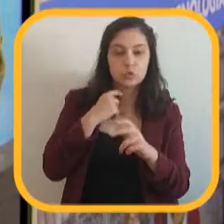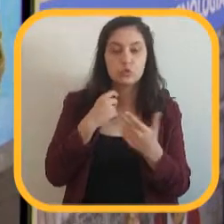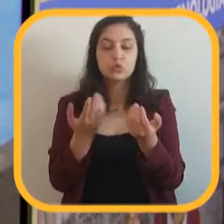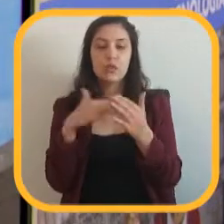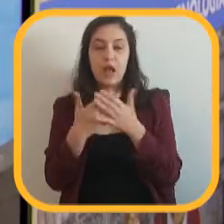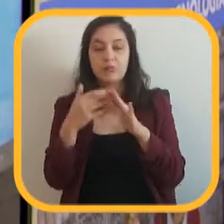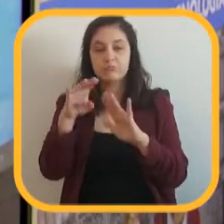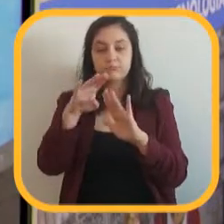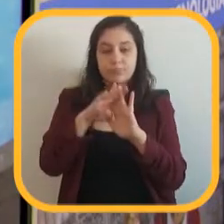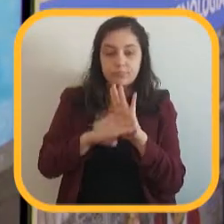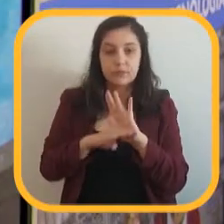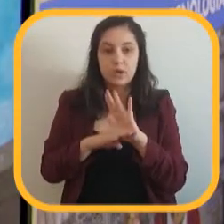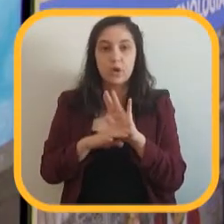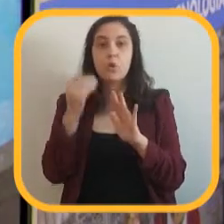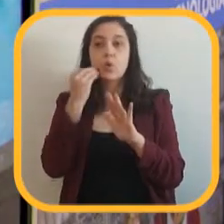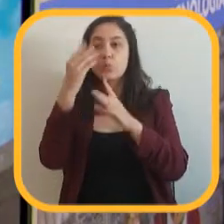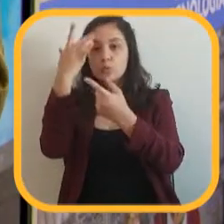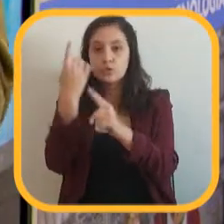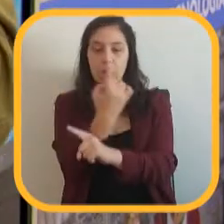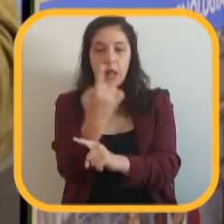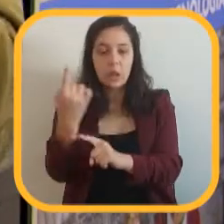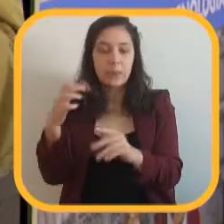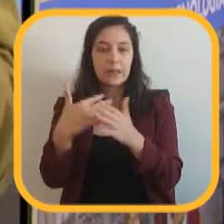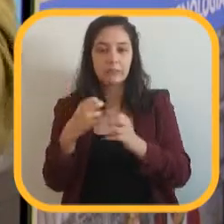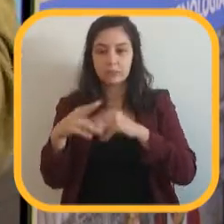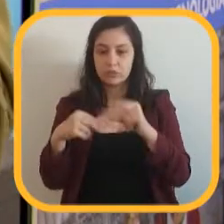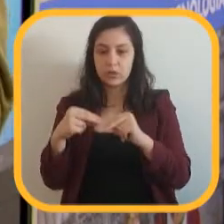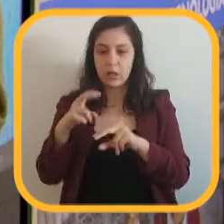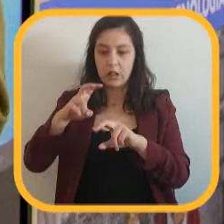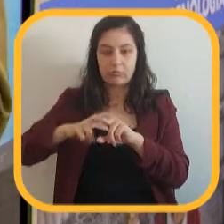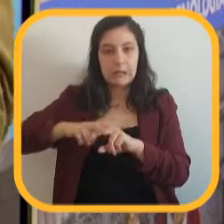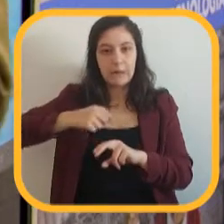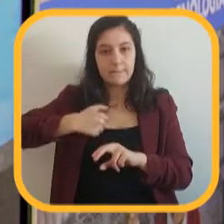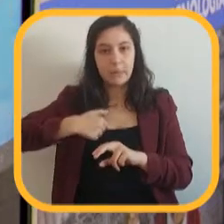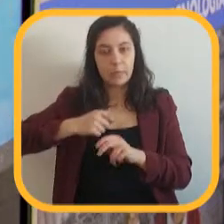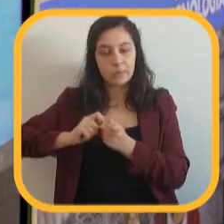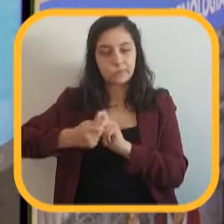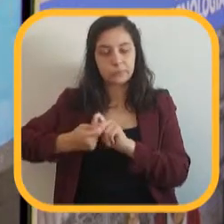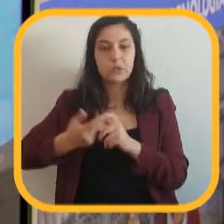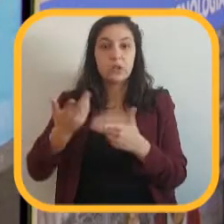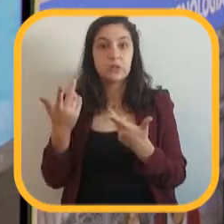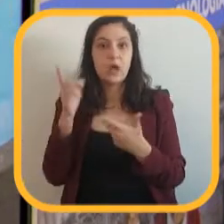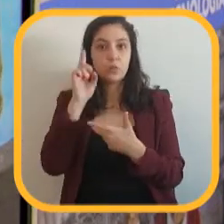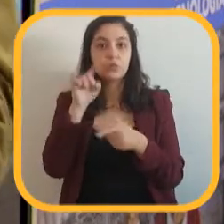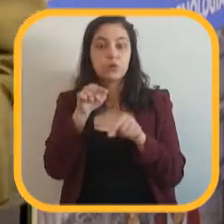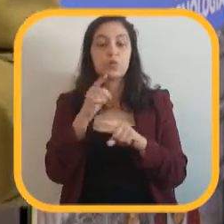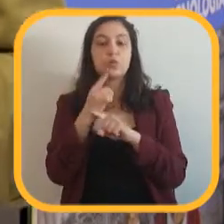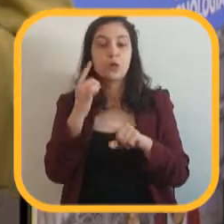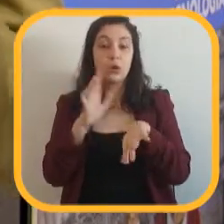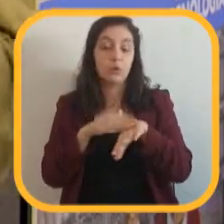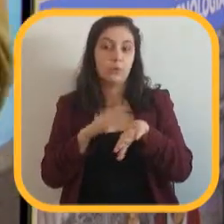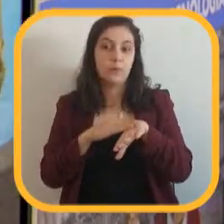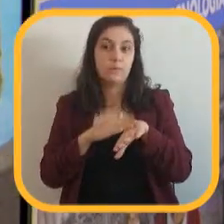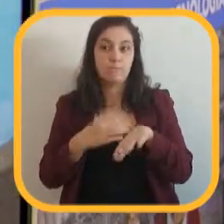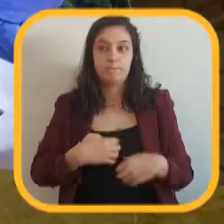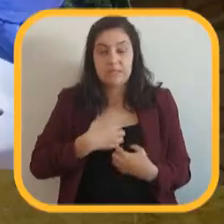cursos, depende muito de como o professor individualmente vai atualizando a sua disciplina. E é muito importante a atualização da disciplina.